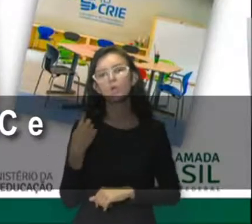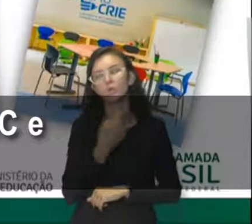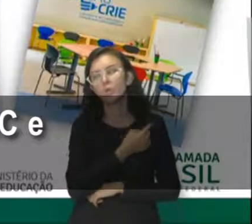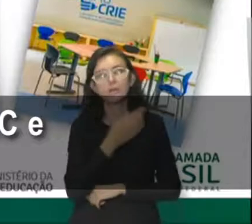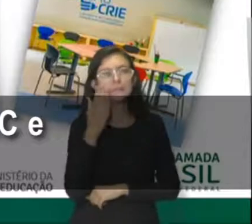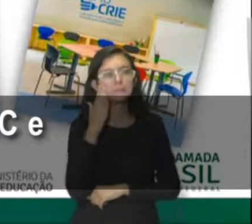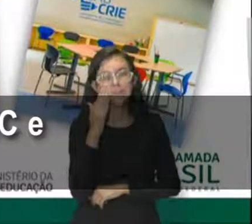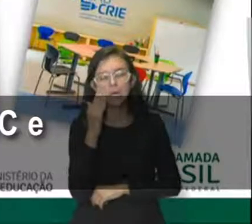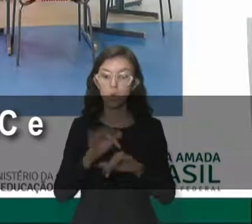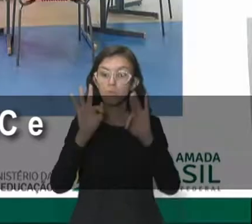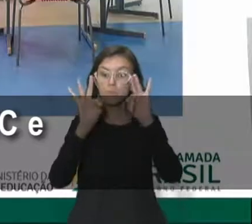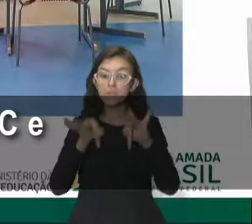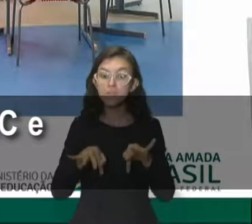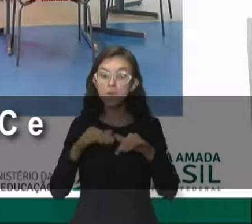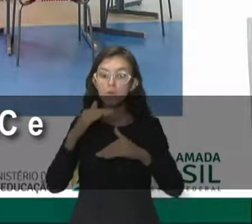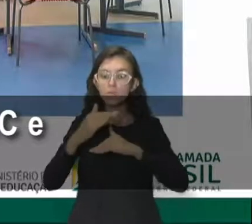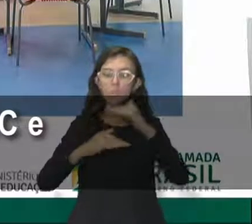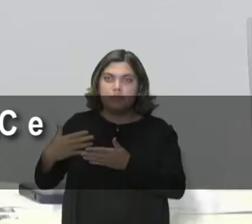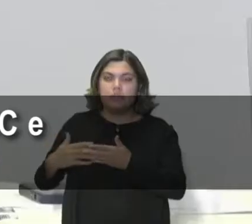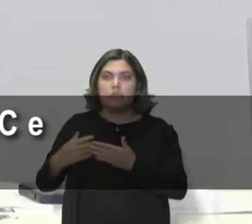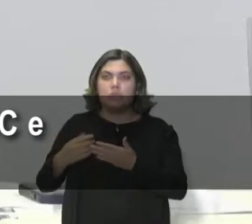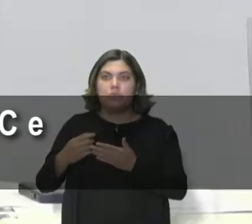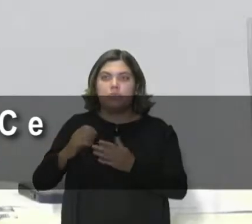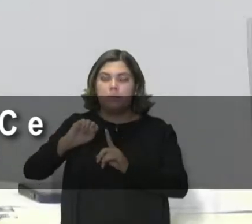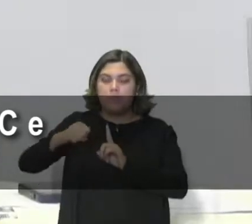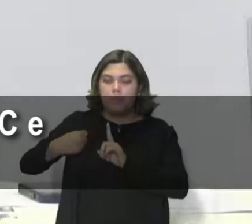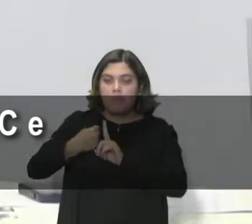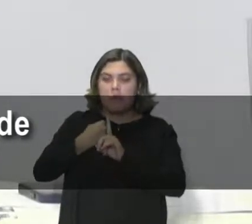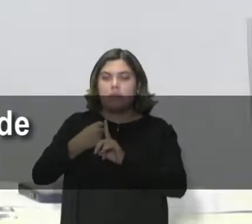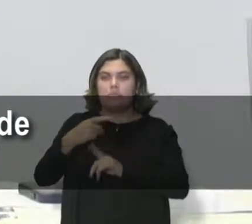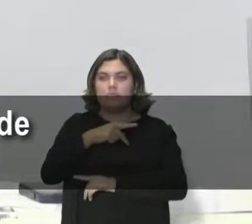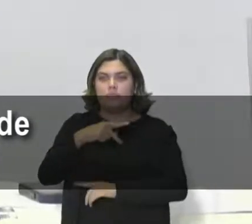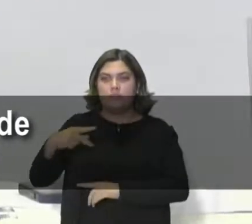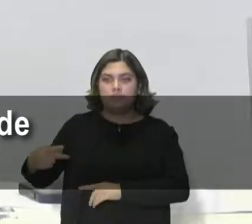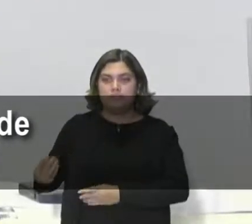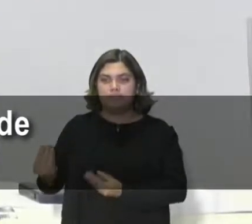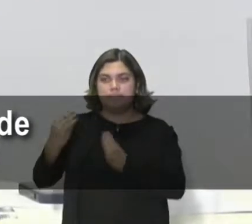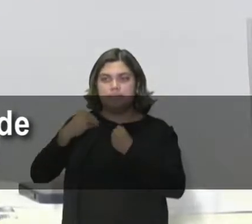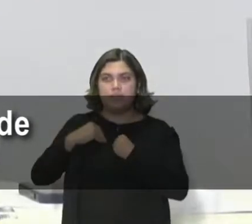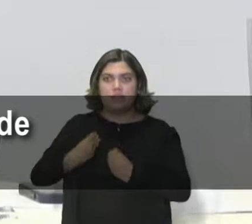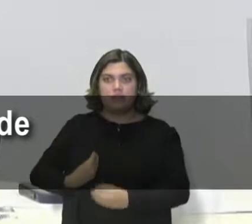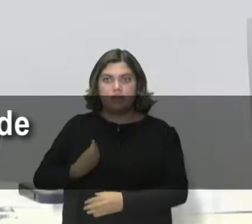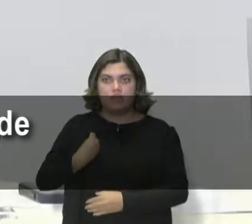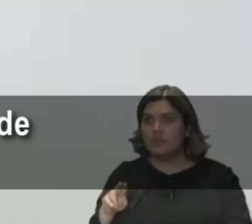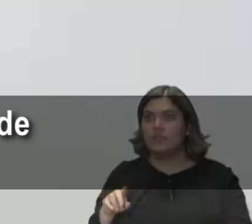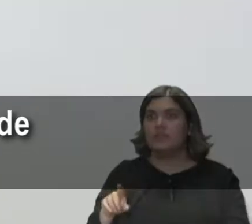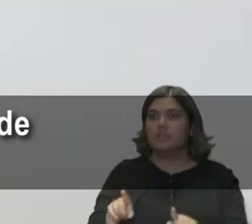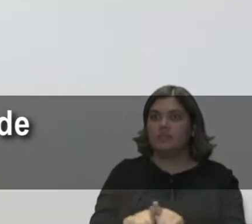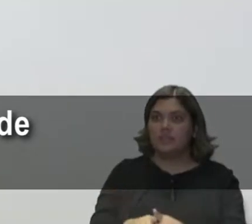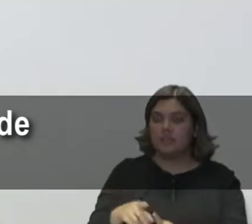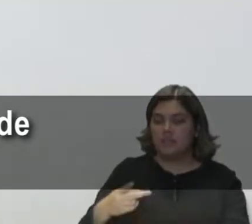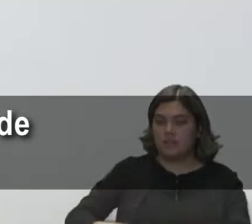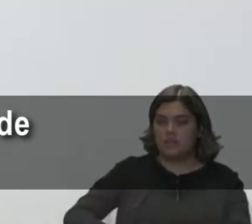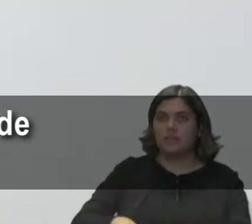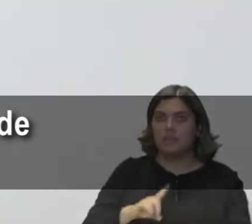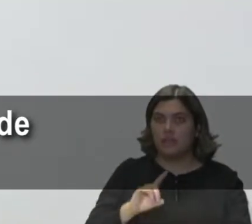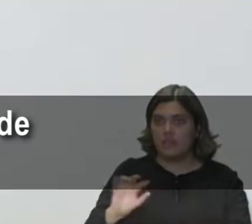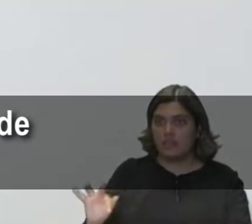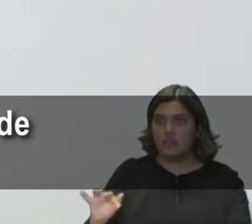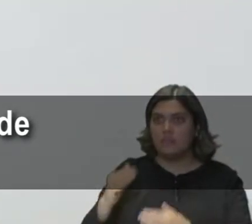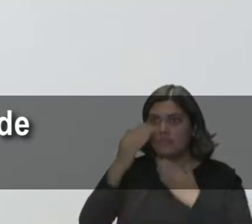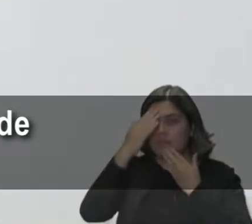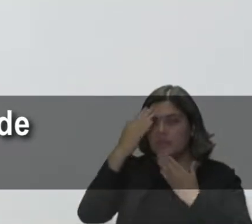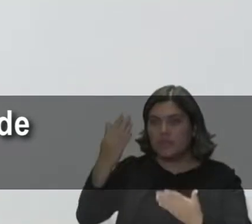iniciativa do MEC e da UFMS, com a presença do ministro da Educação, Milton Ribeiro, e do secretário de Educação